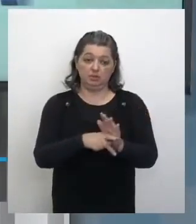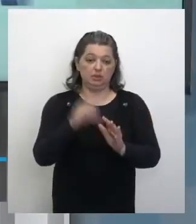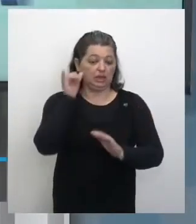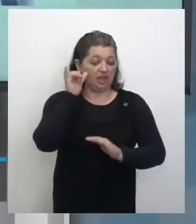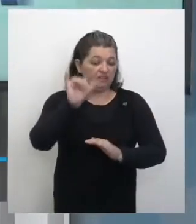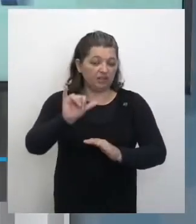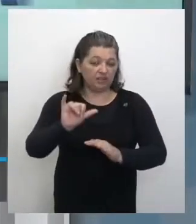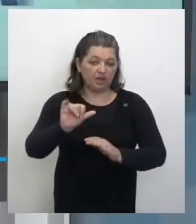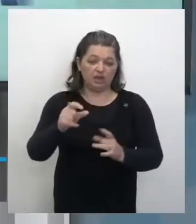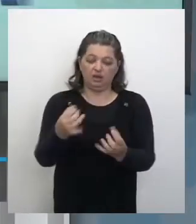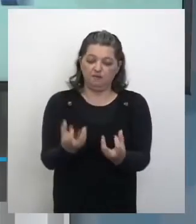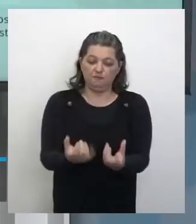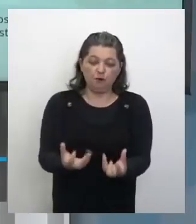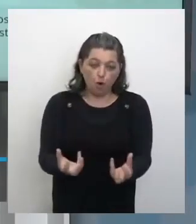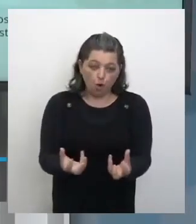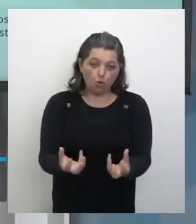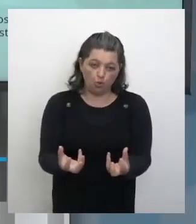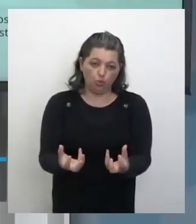fogo, dependendo do lugar.